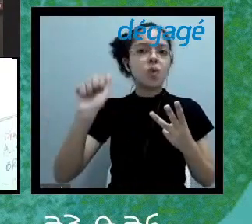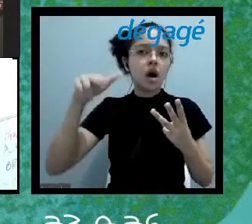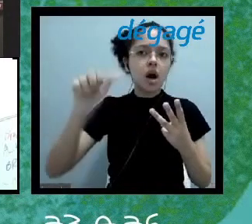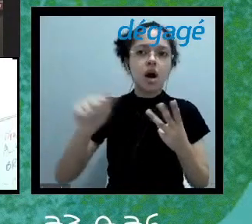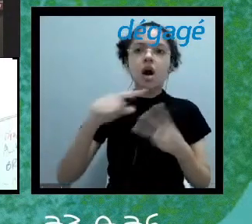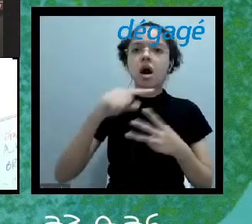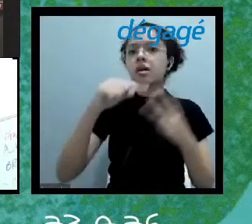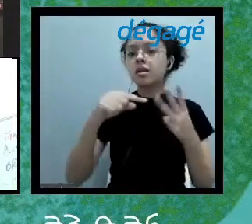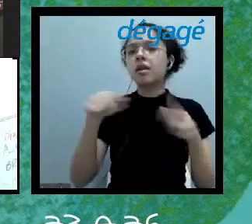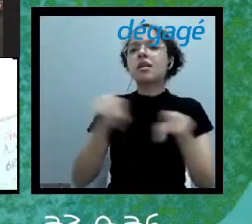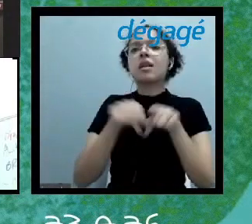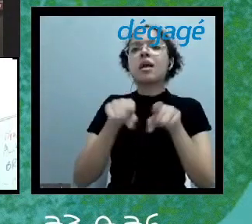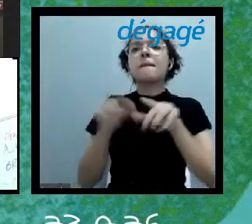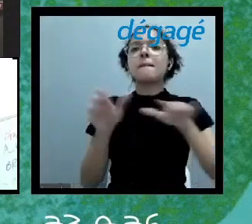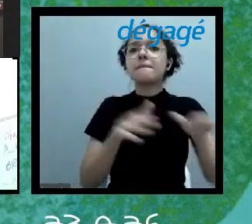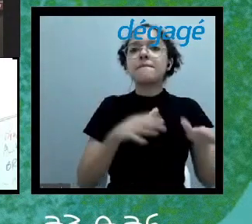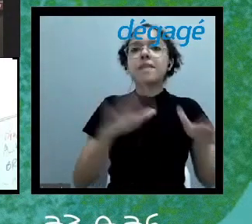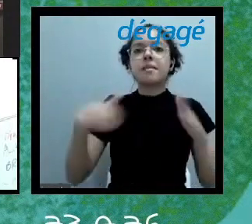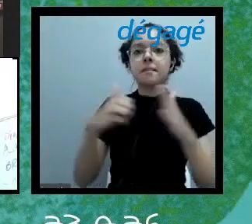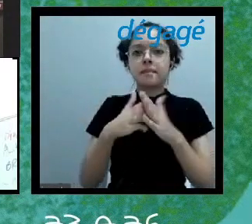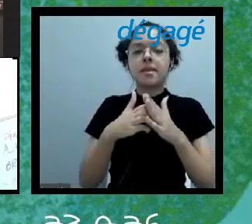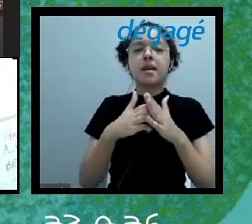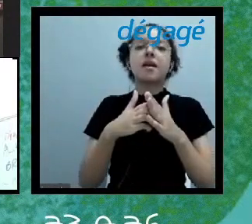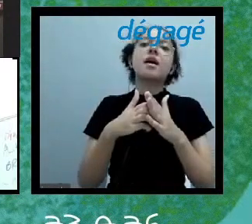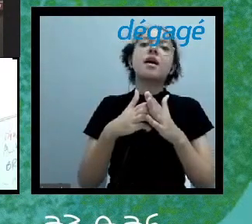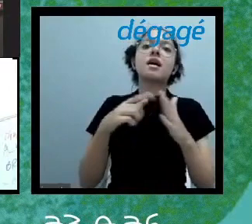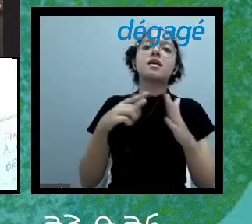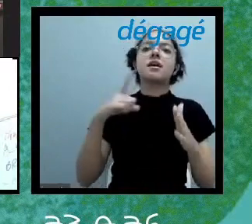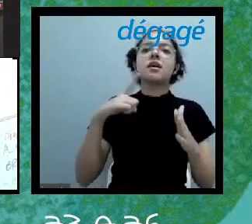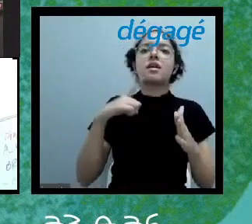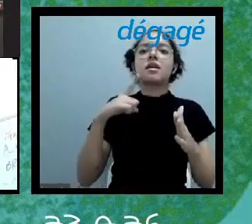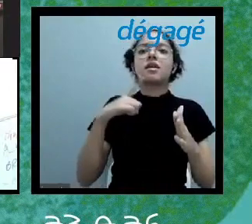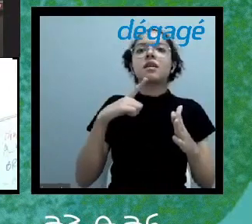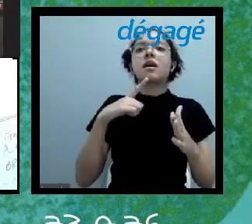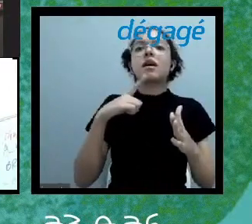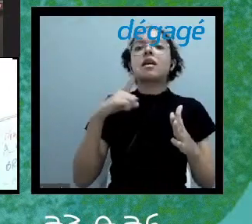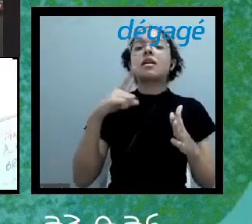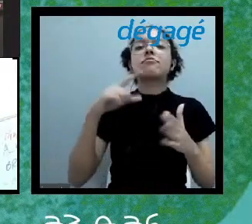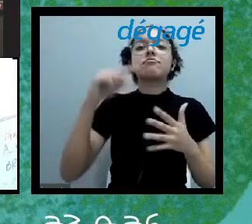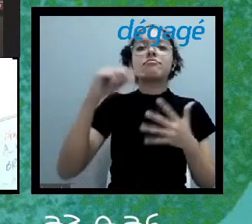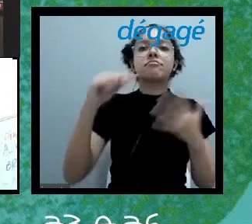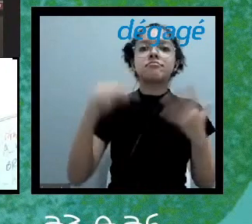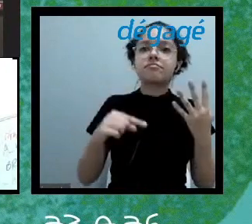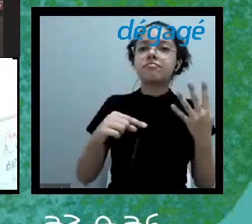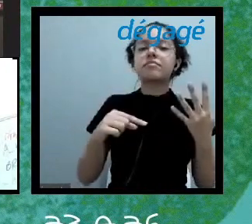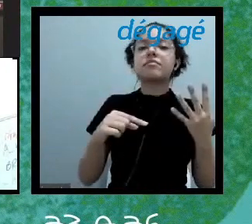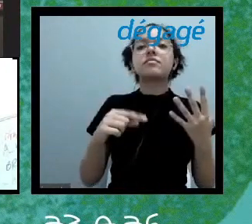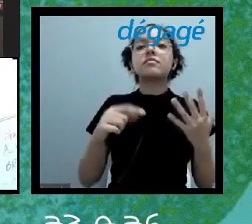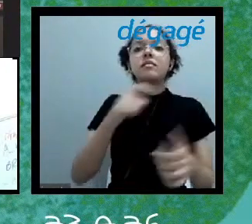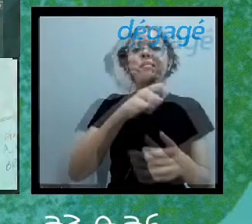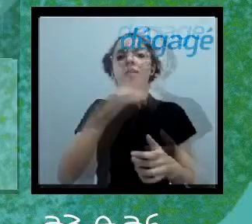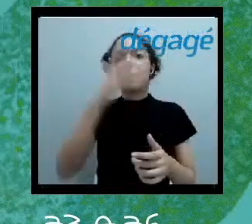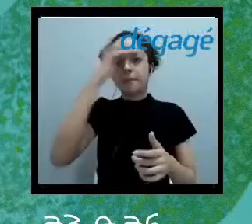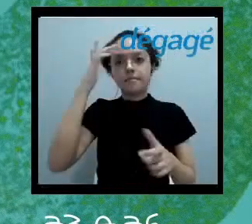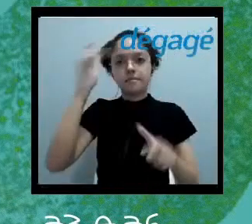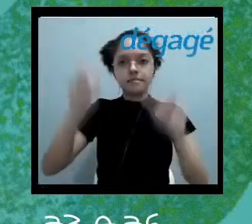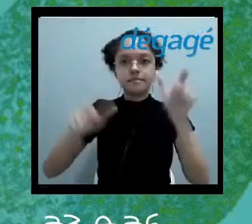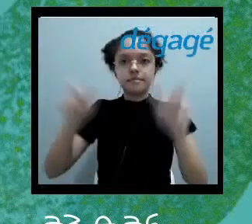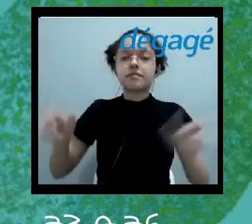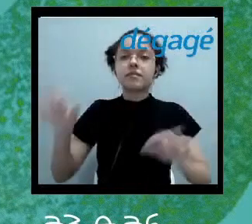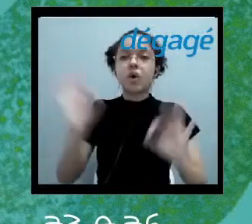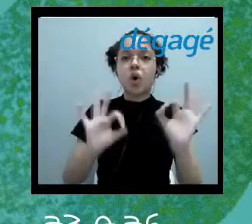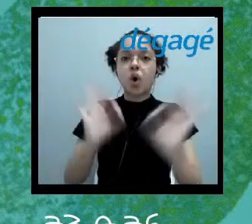à frente, ao Adriano Mendes, que é o designer que fez todas as nossas peças de divulgação,